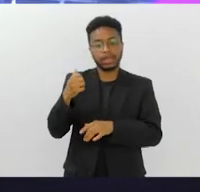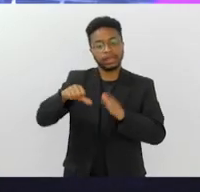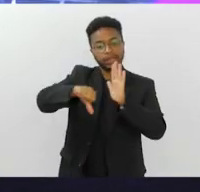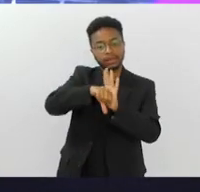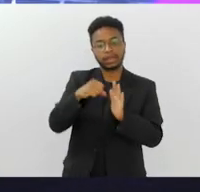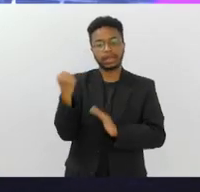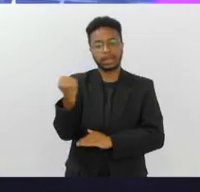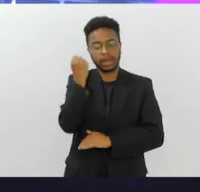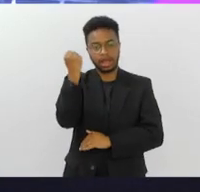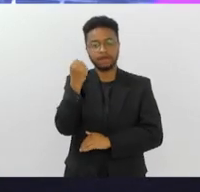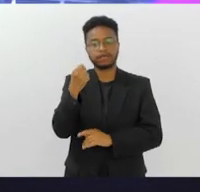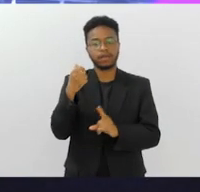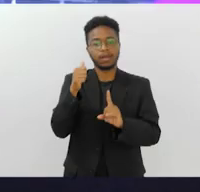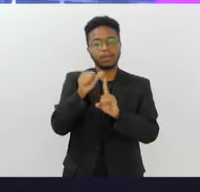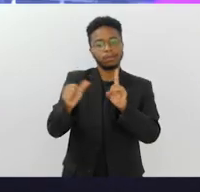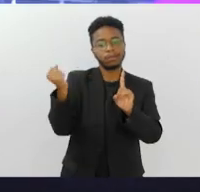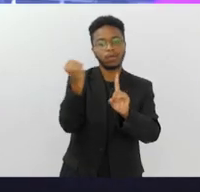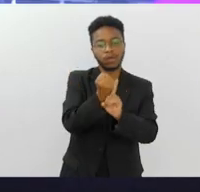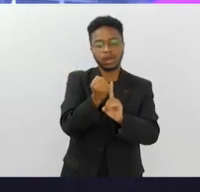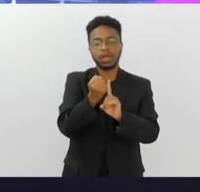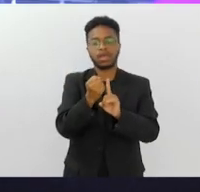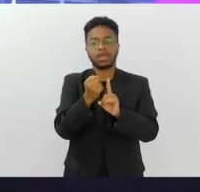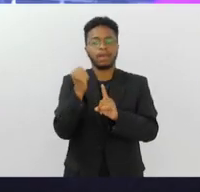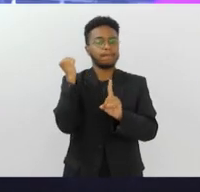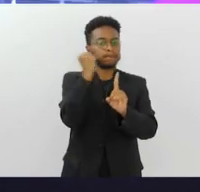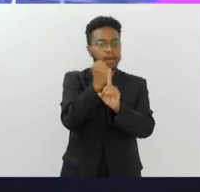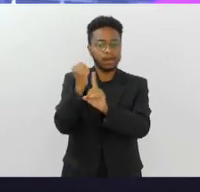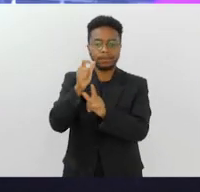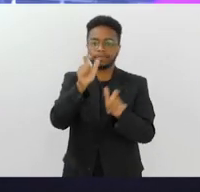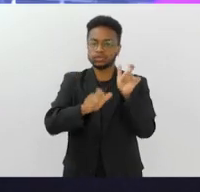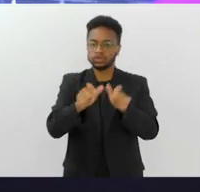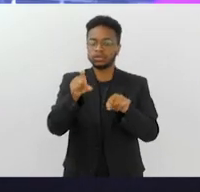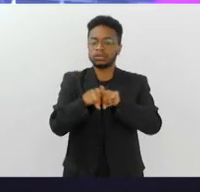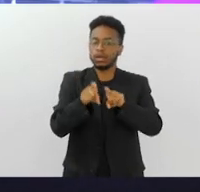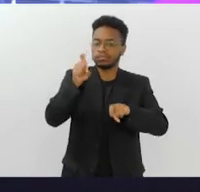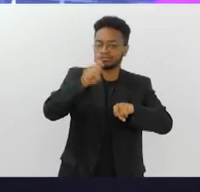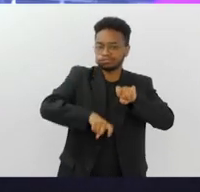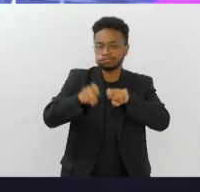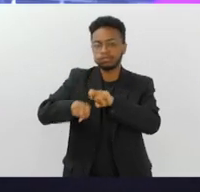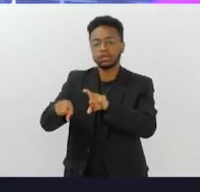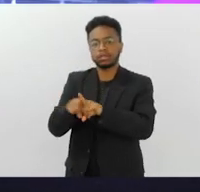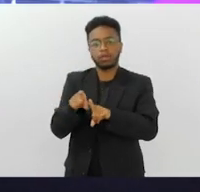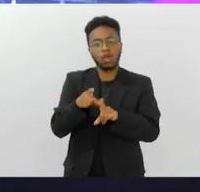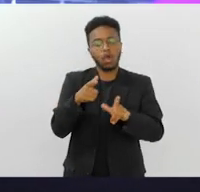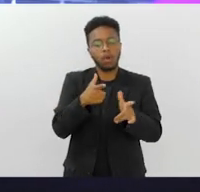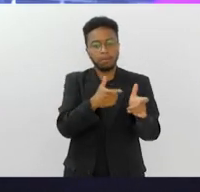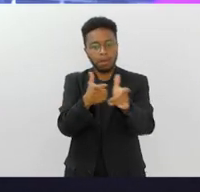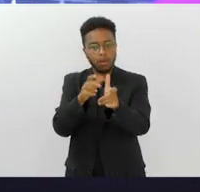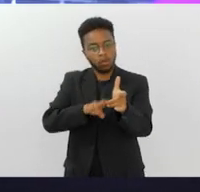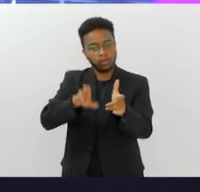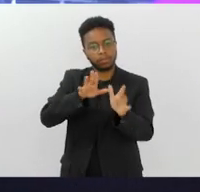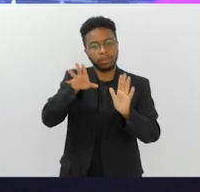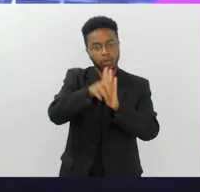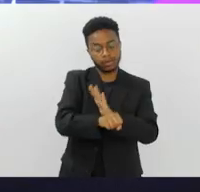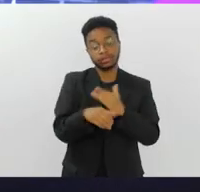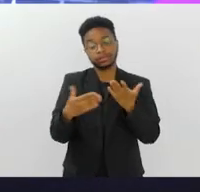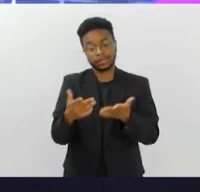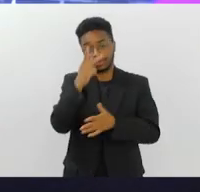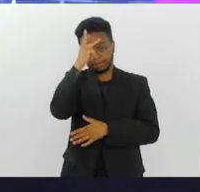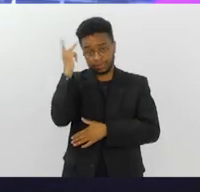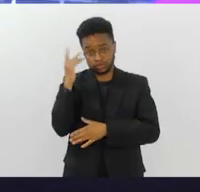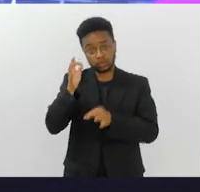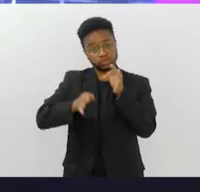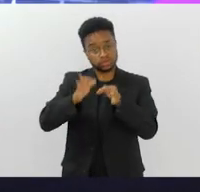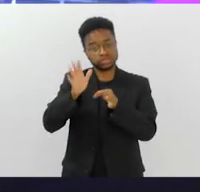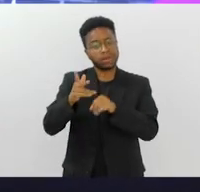homicídio estupro de vulnerável estupro roubo a mão armada então eram pessoas que estavam procuradas a justiça